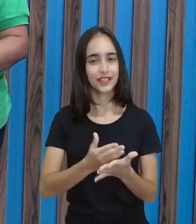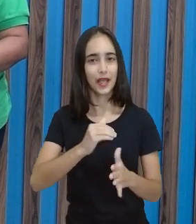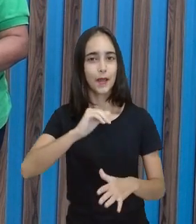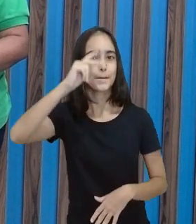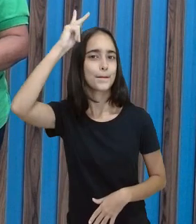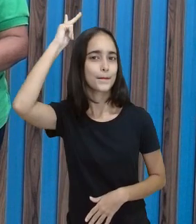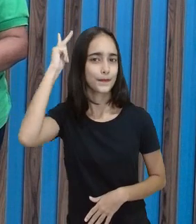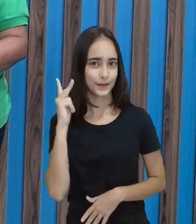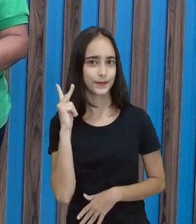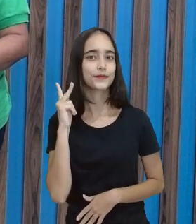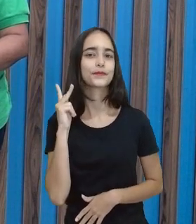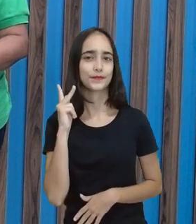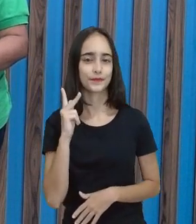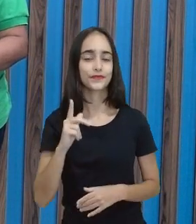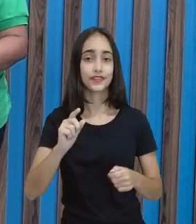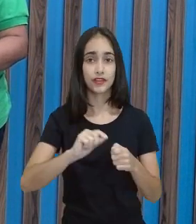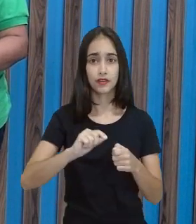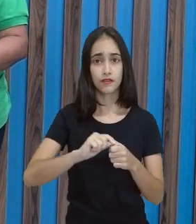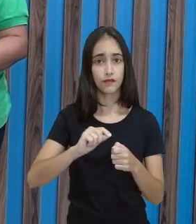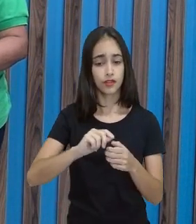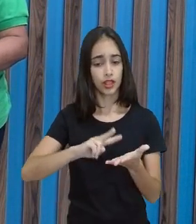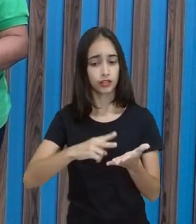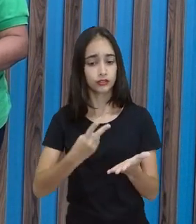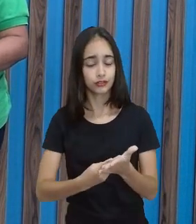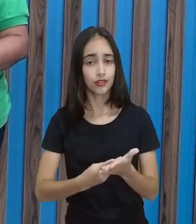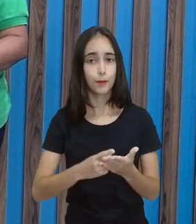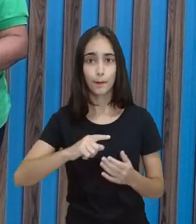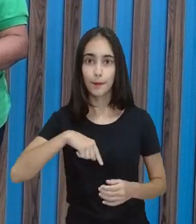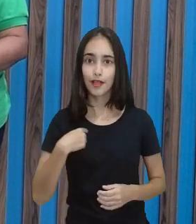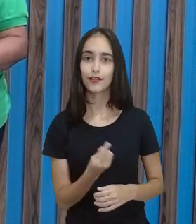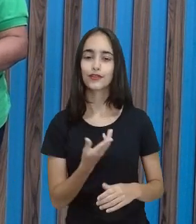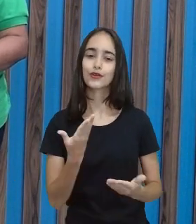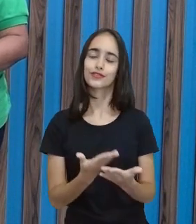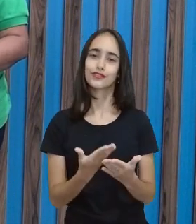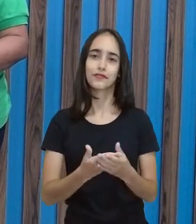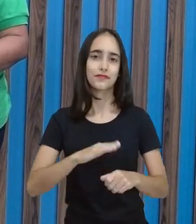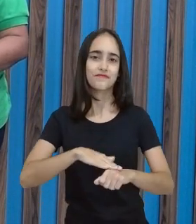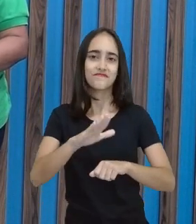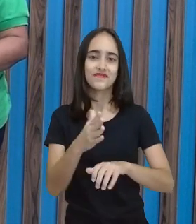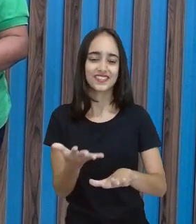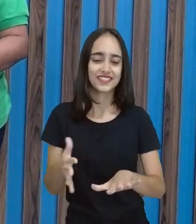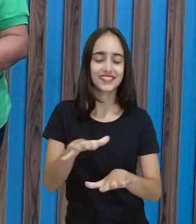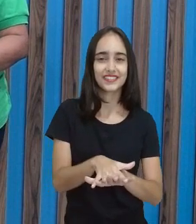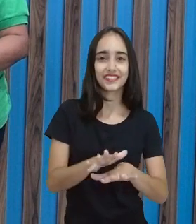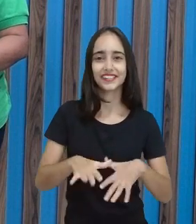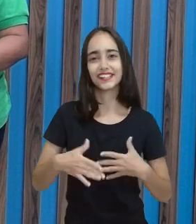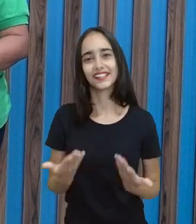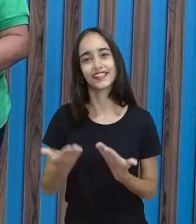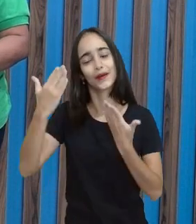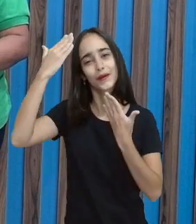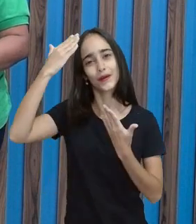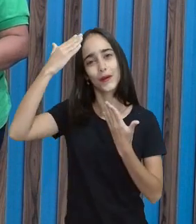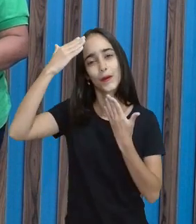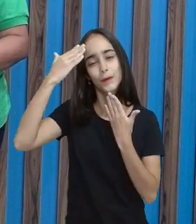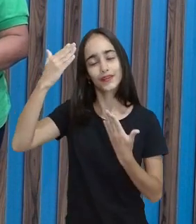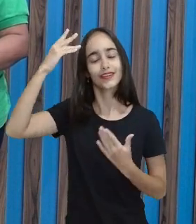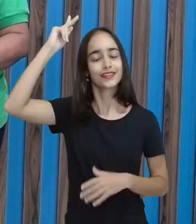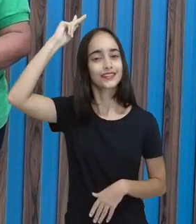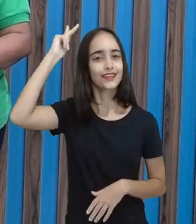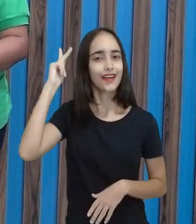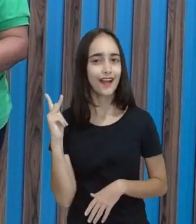fazendo essa tradução e tornando a aula mais inclusiva. Então, Karen, seja muito